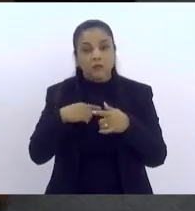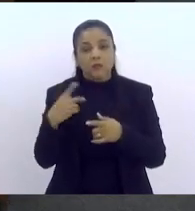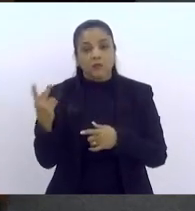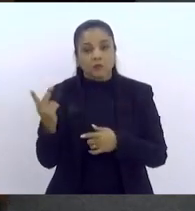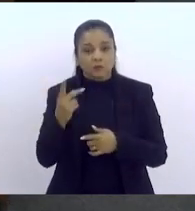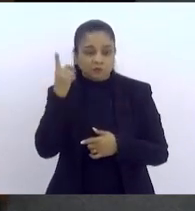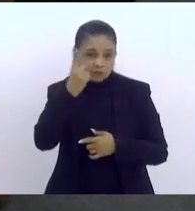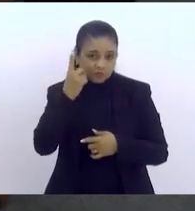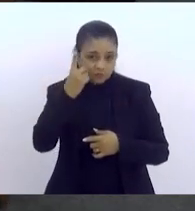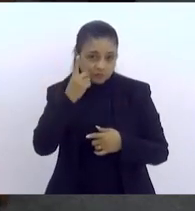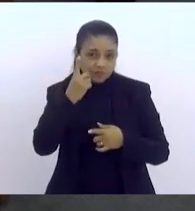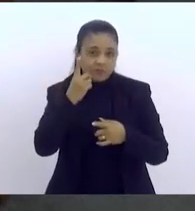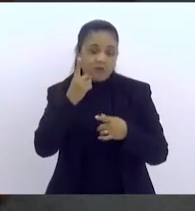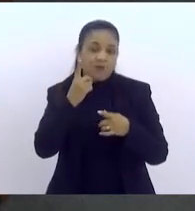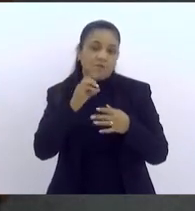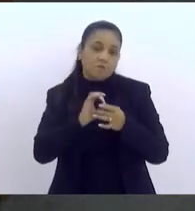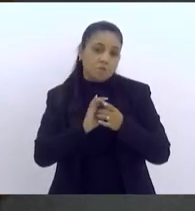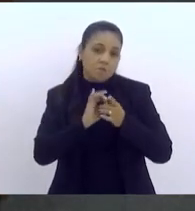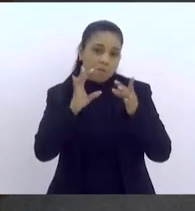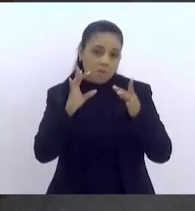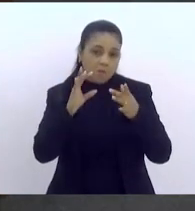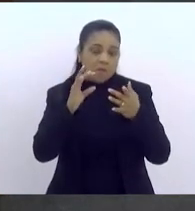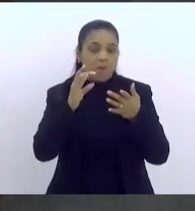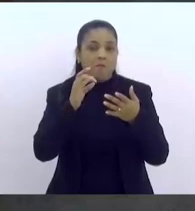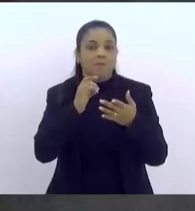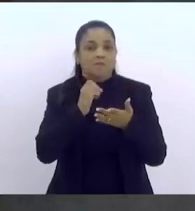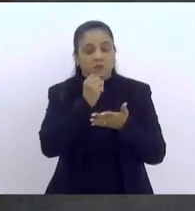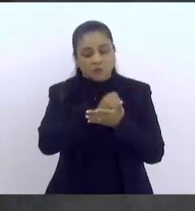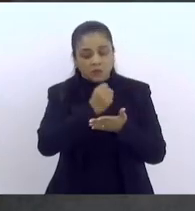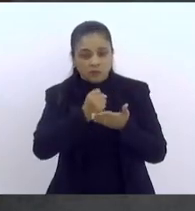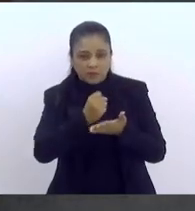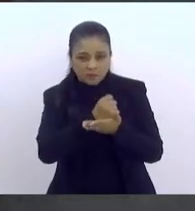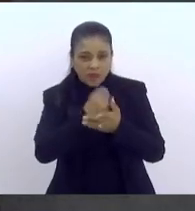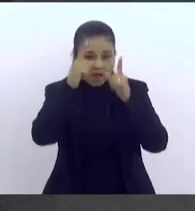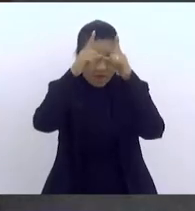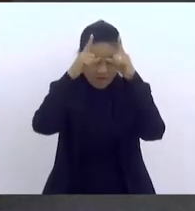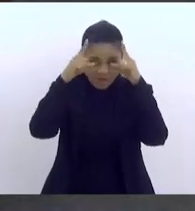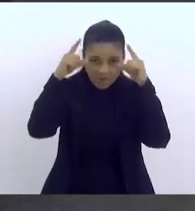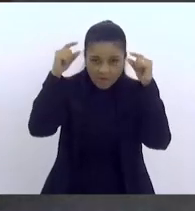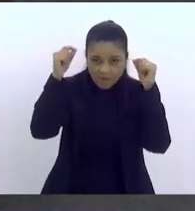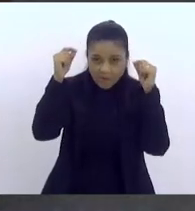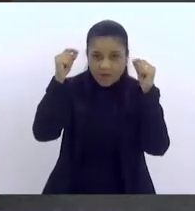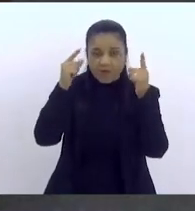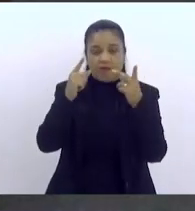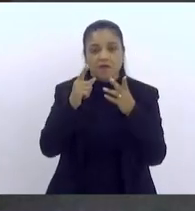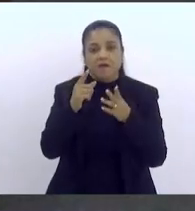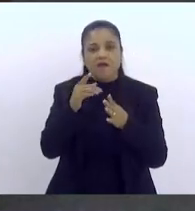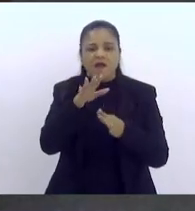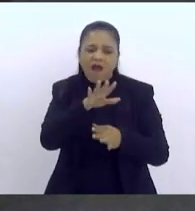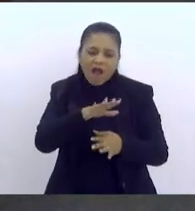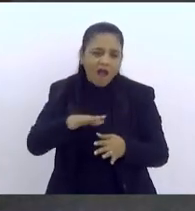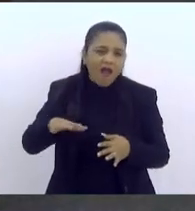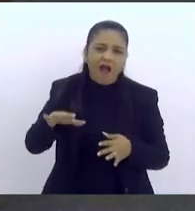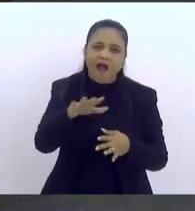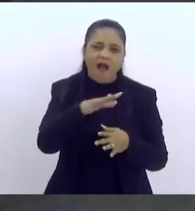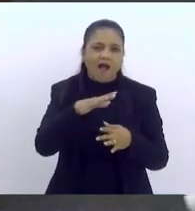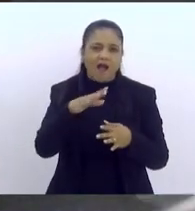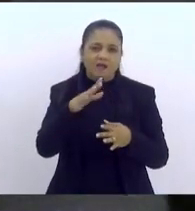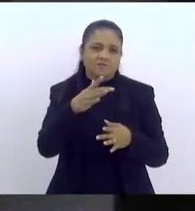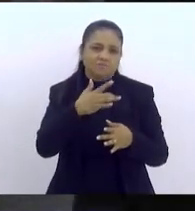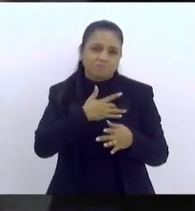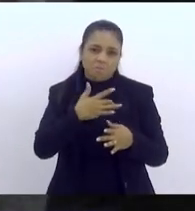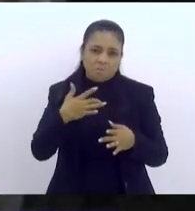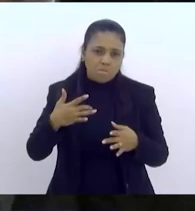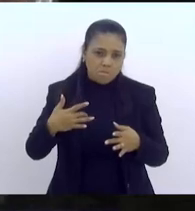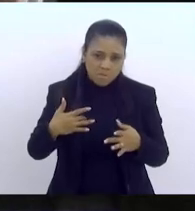Poder Executivo a contratar enfermeiras, enfim, toda a área médica e paramédica em